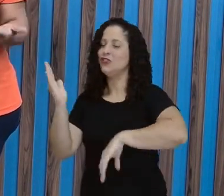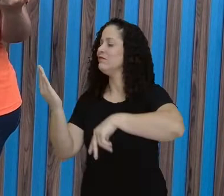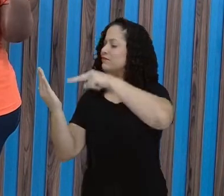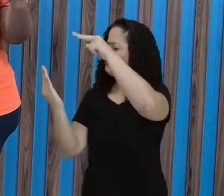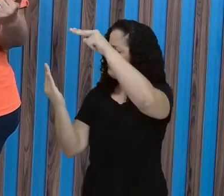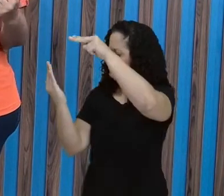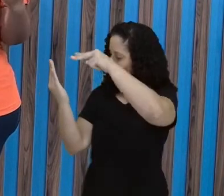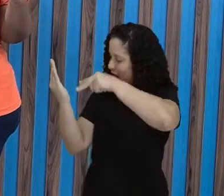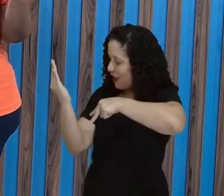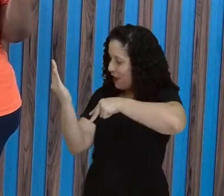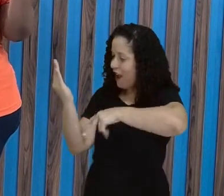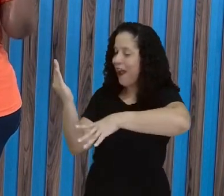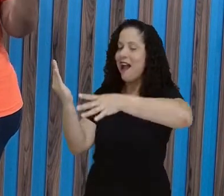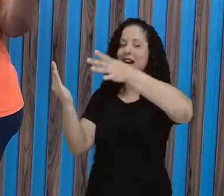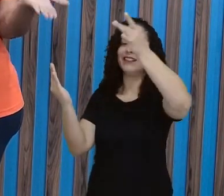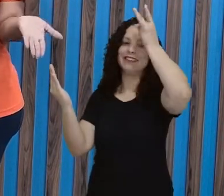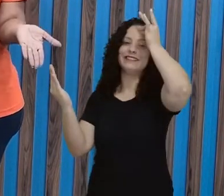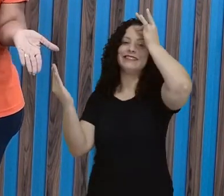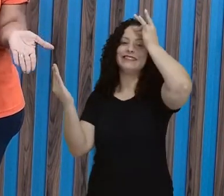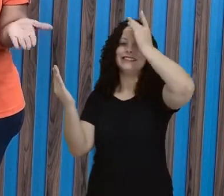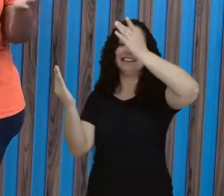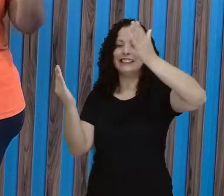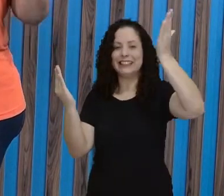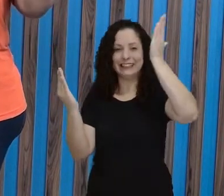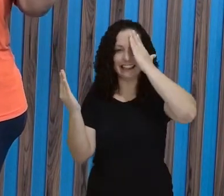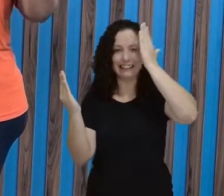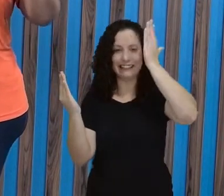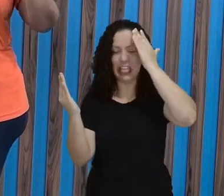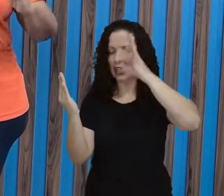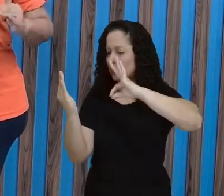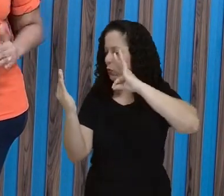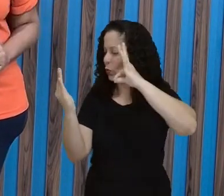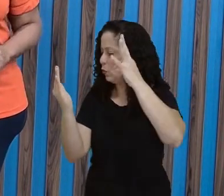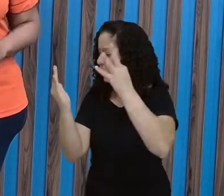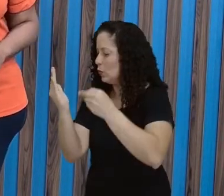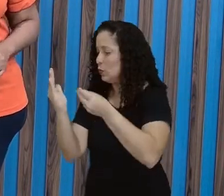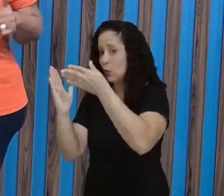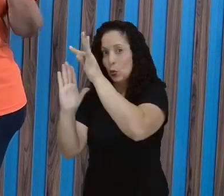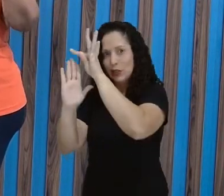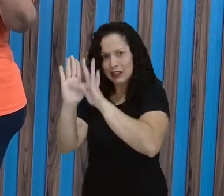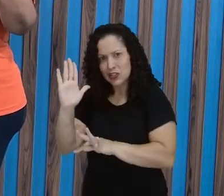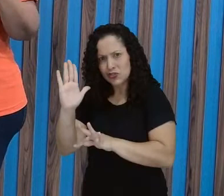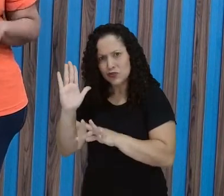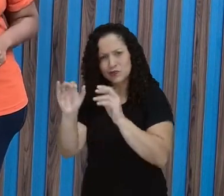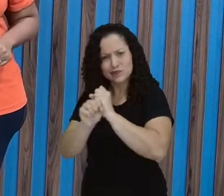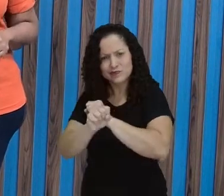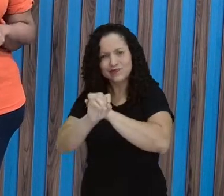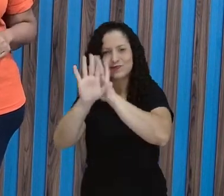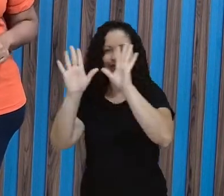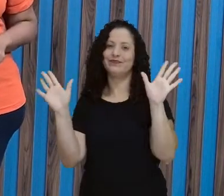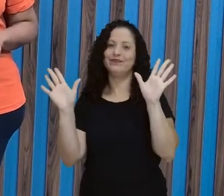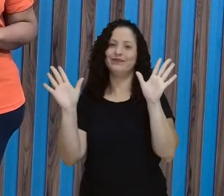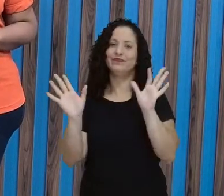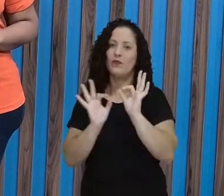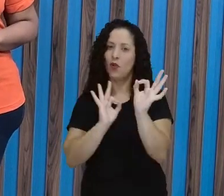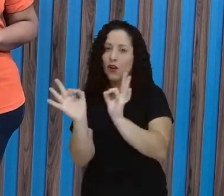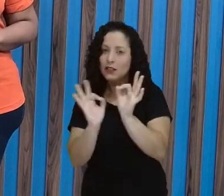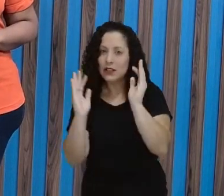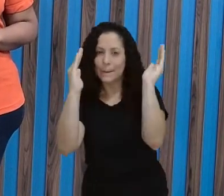ler e terei entendido se o texto estiver escrito